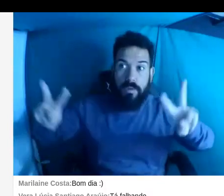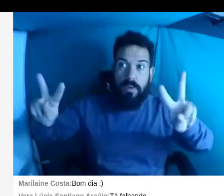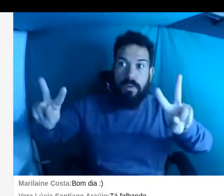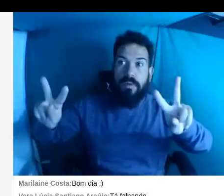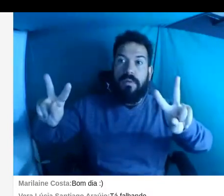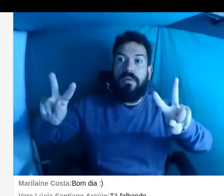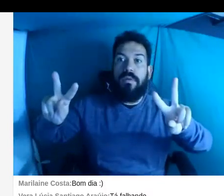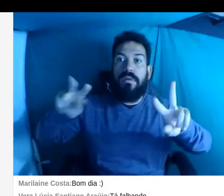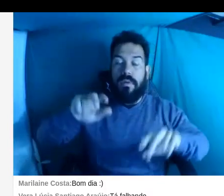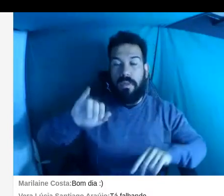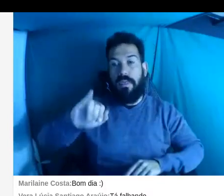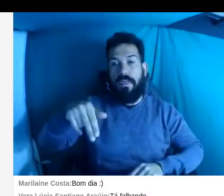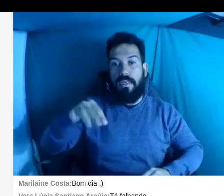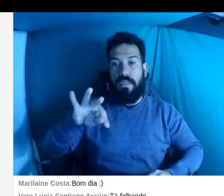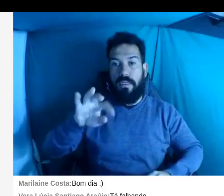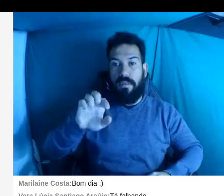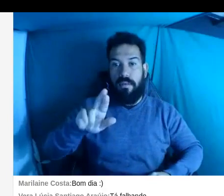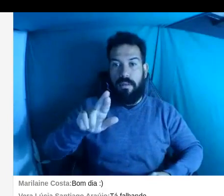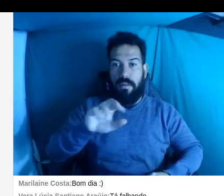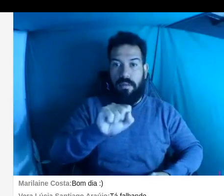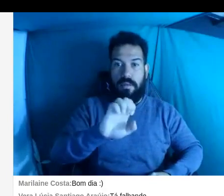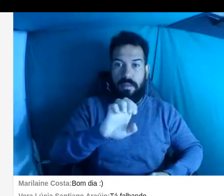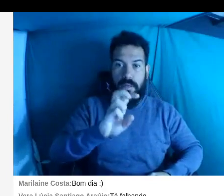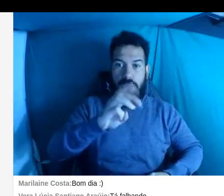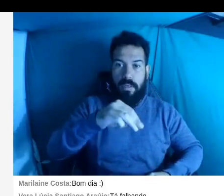visual intersemiótica do meio visual para o meio verbal.